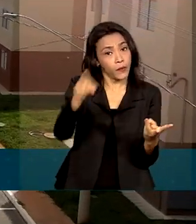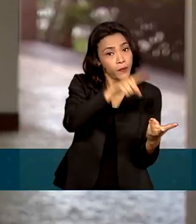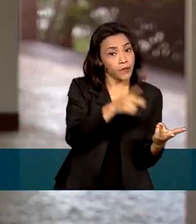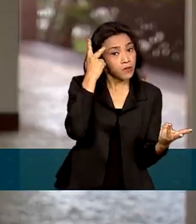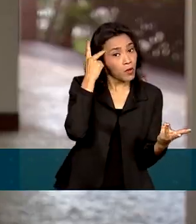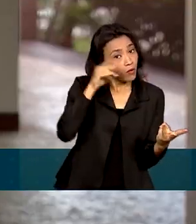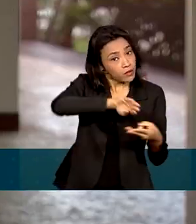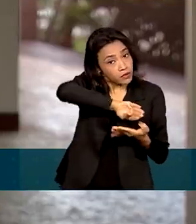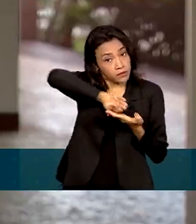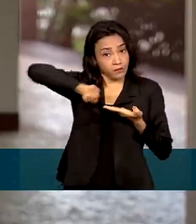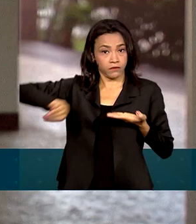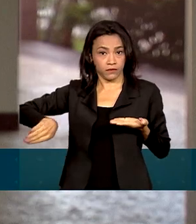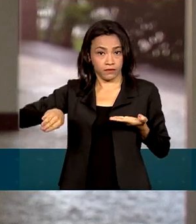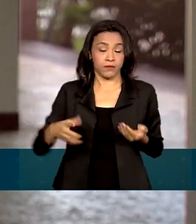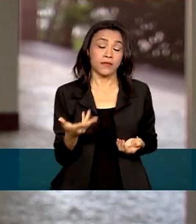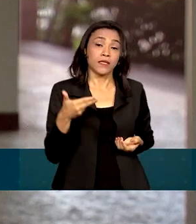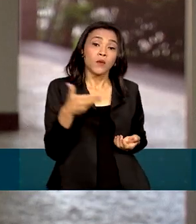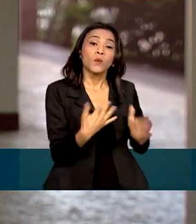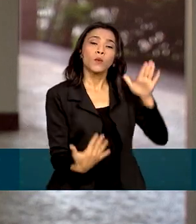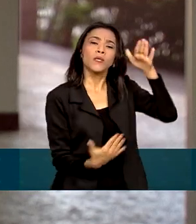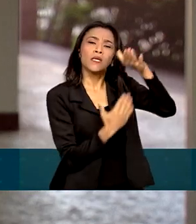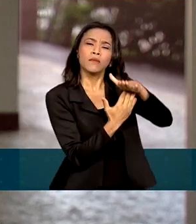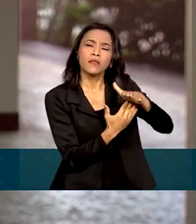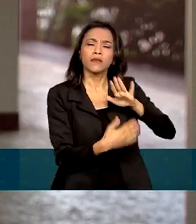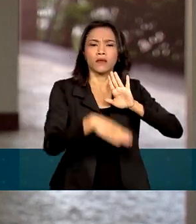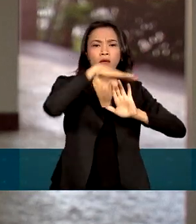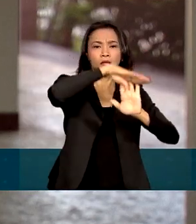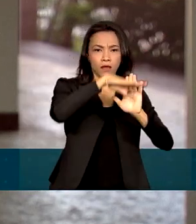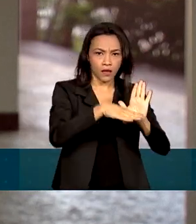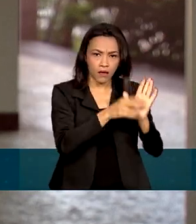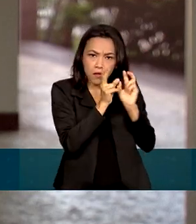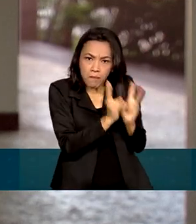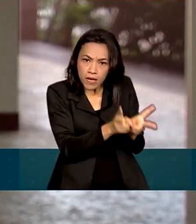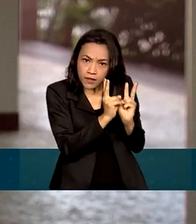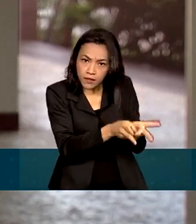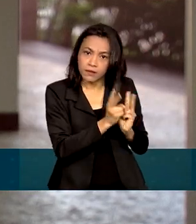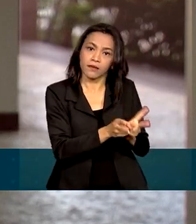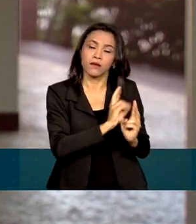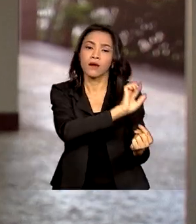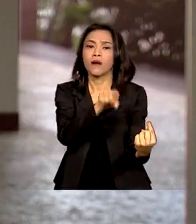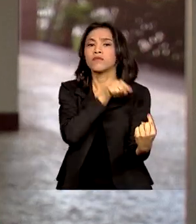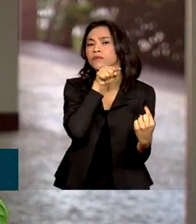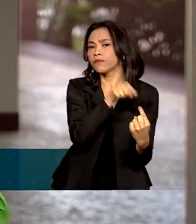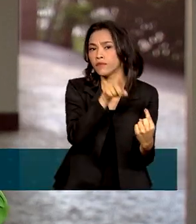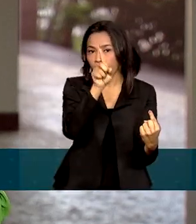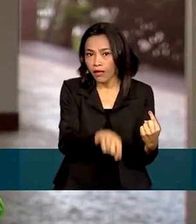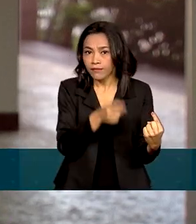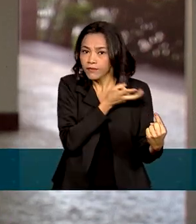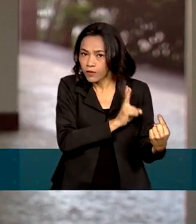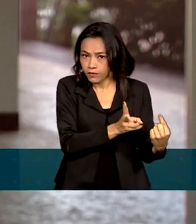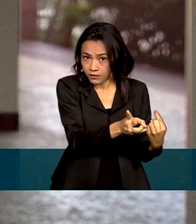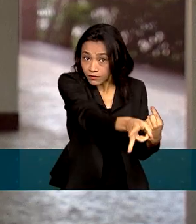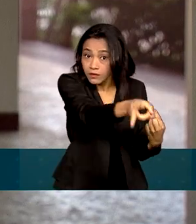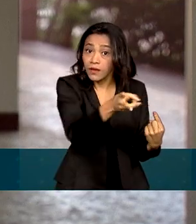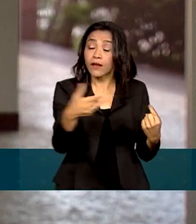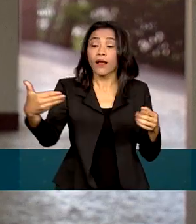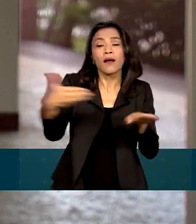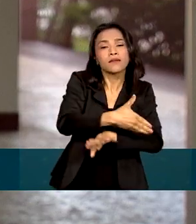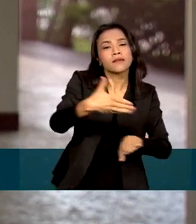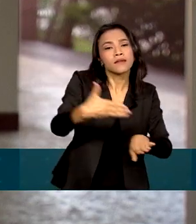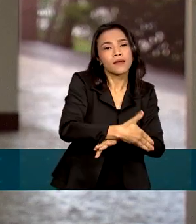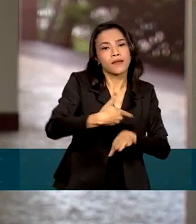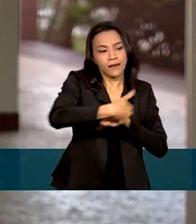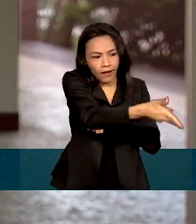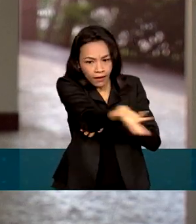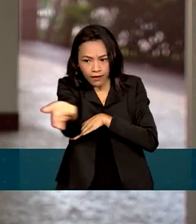Paulo. Nesses locais, os atuais limites do programa foram mantidos. O objetivo é permitir a continuidade do acesso a